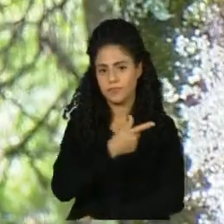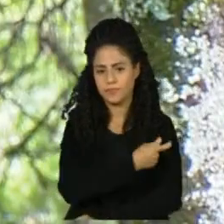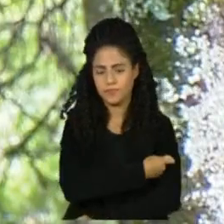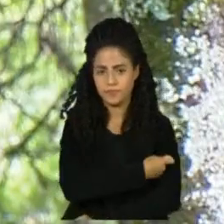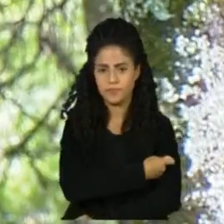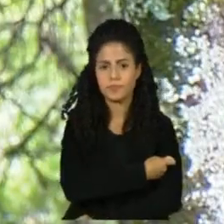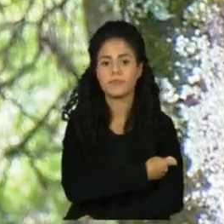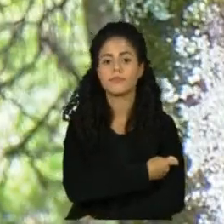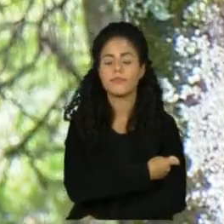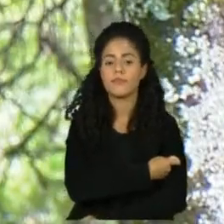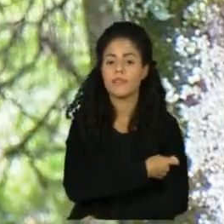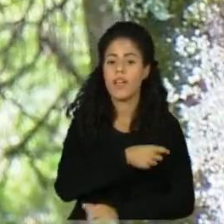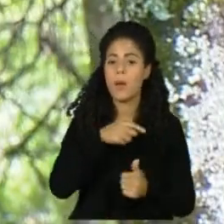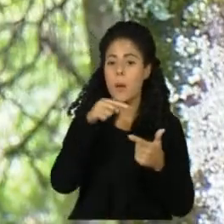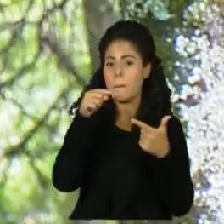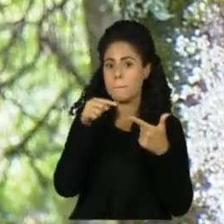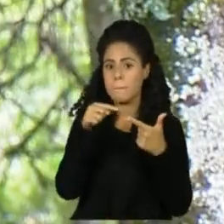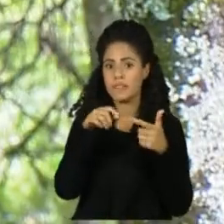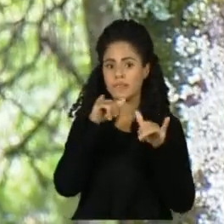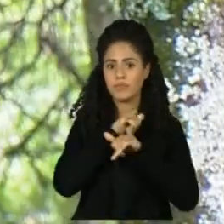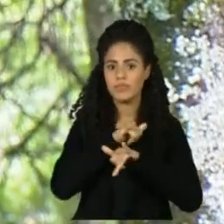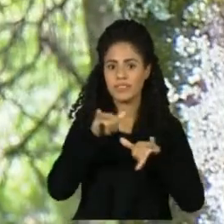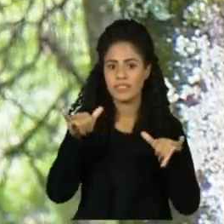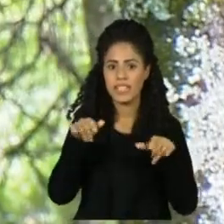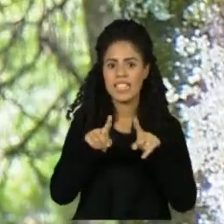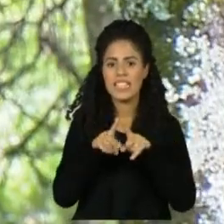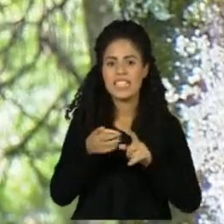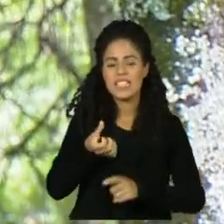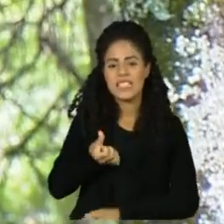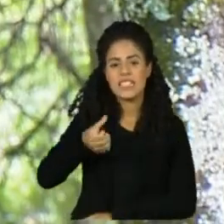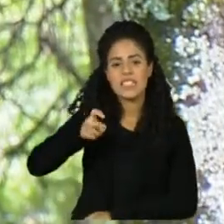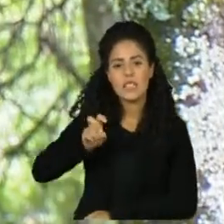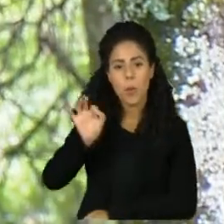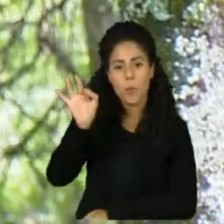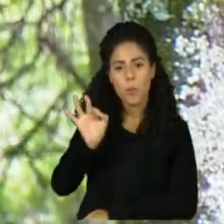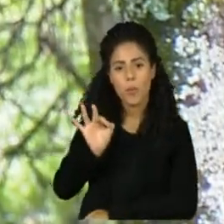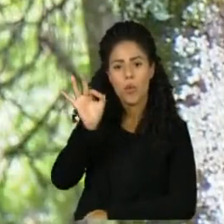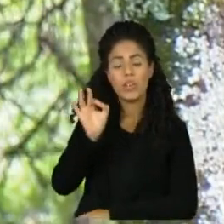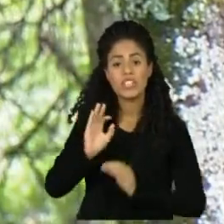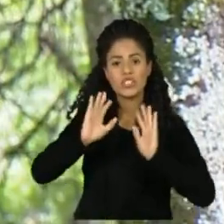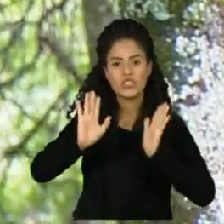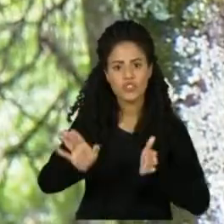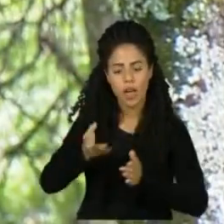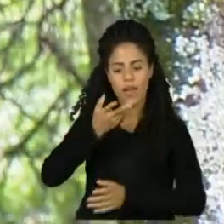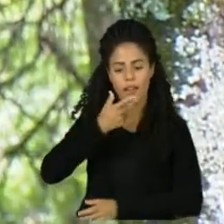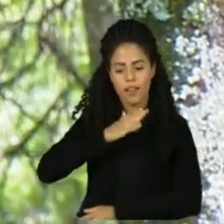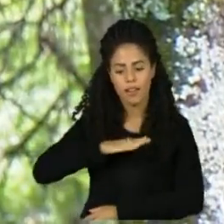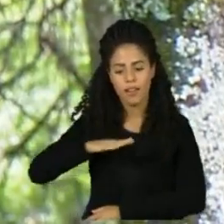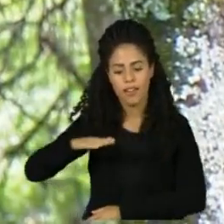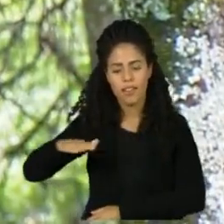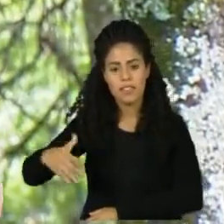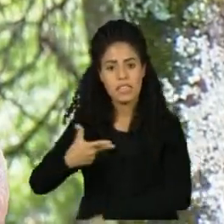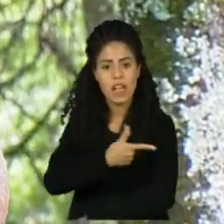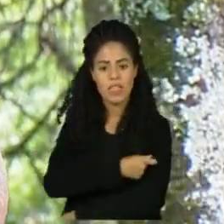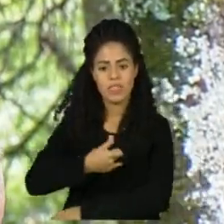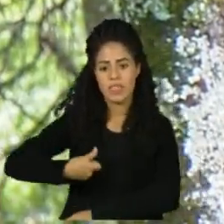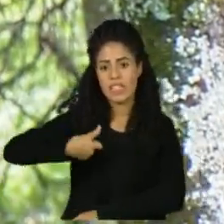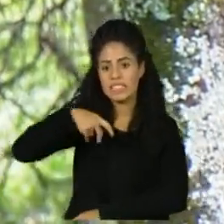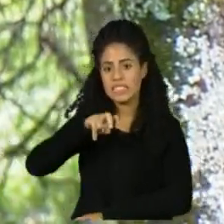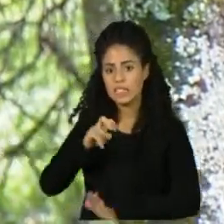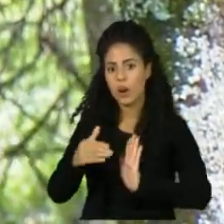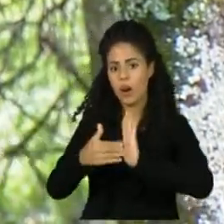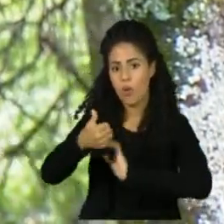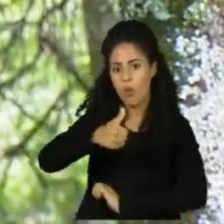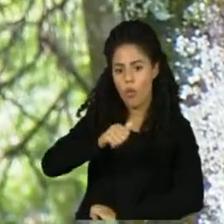a segunda boa notícia São Paulo trapaça 65 por cento de crianças vacinadas na faixa de 5 a 11